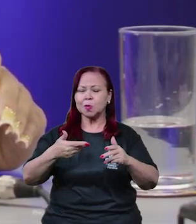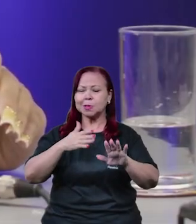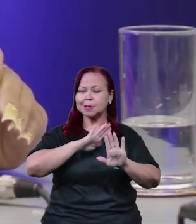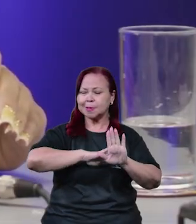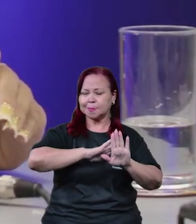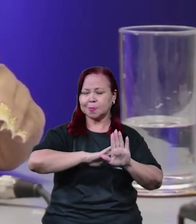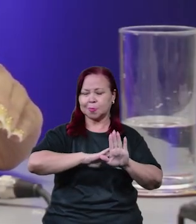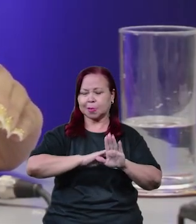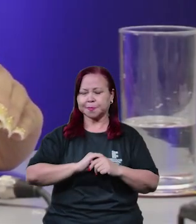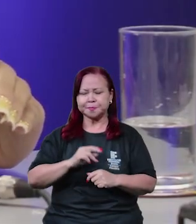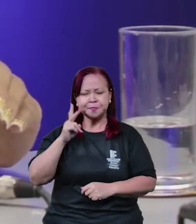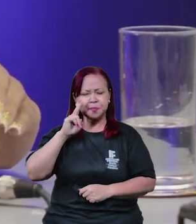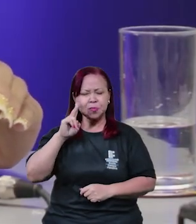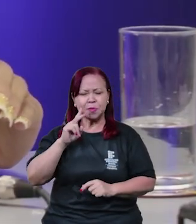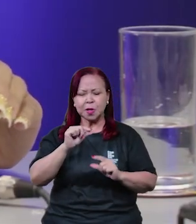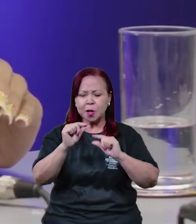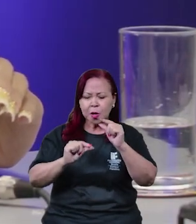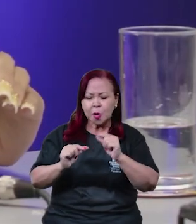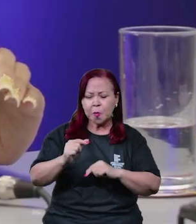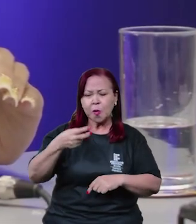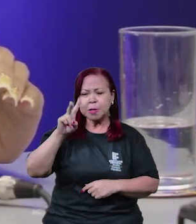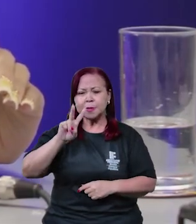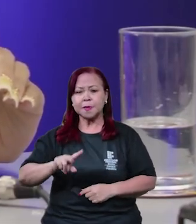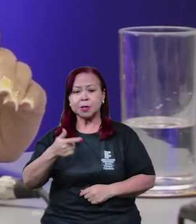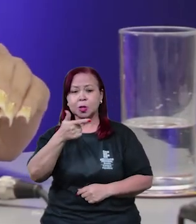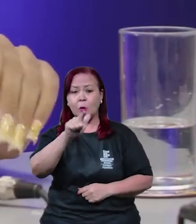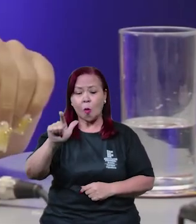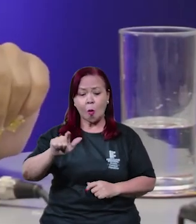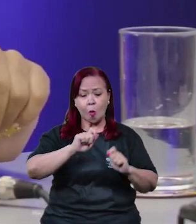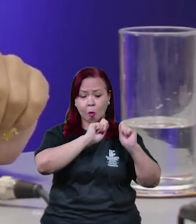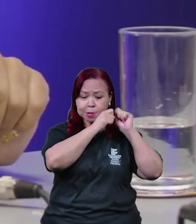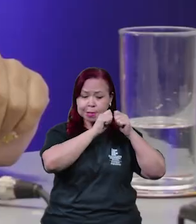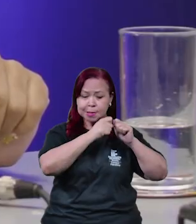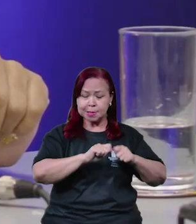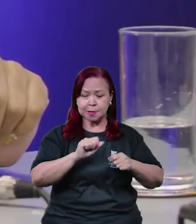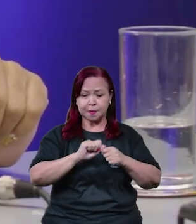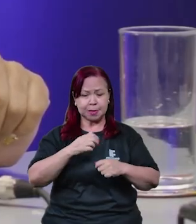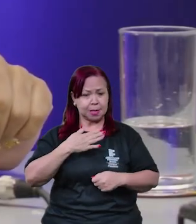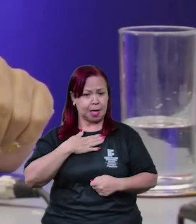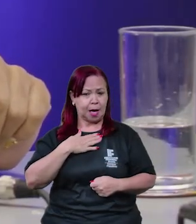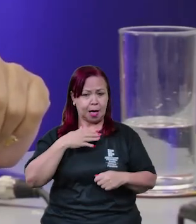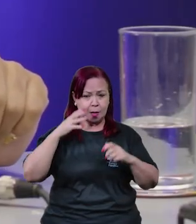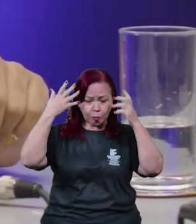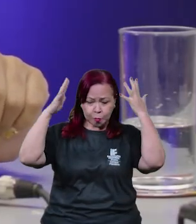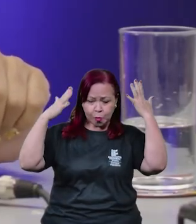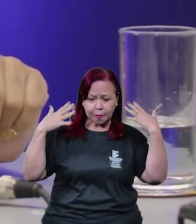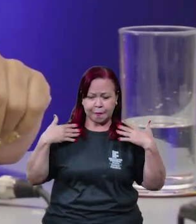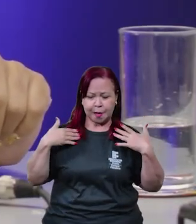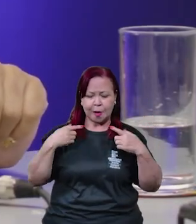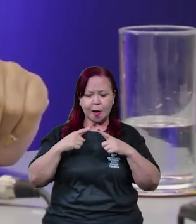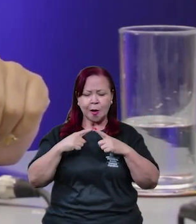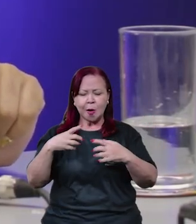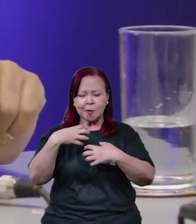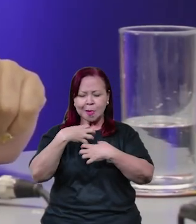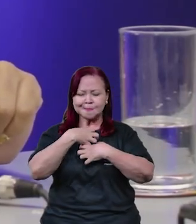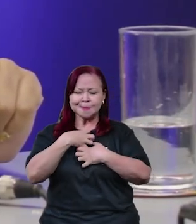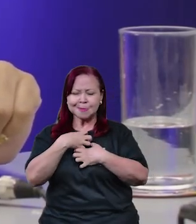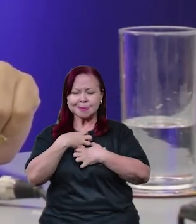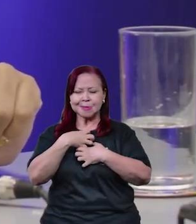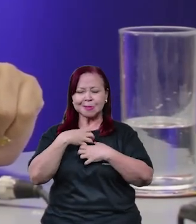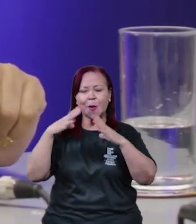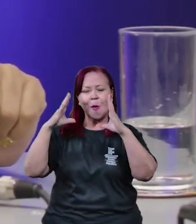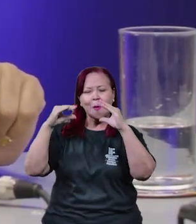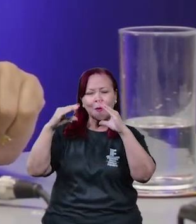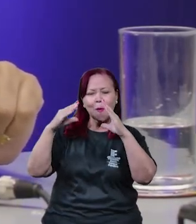que pouquíssimas vezes outras transistas fizeram o meu cabelo, mas o conforto que é pra gente, pessoas